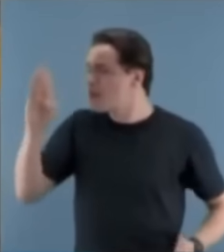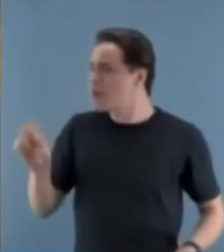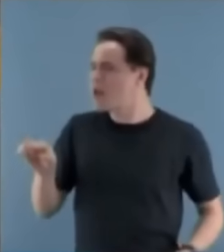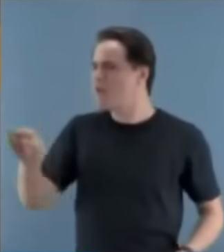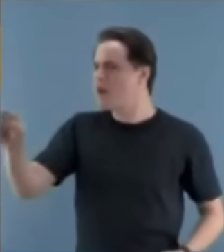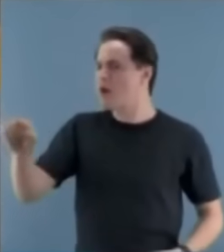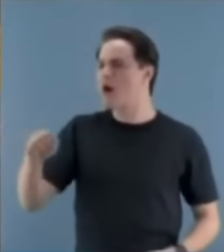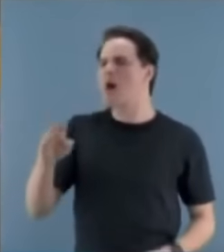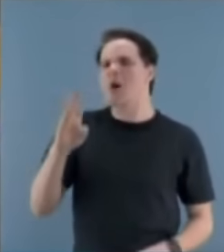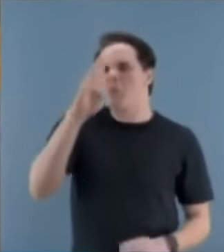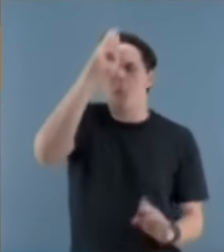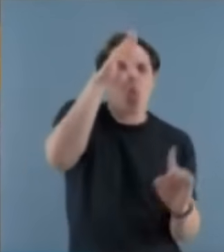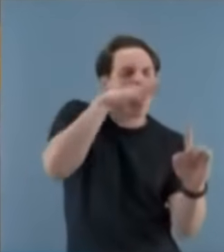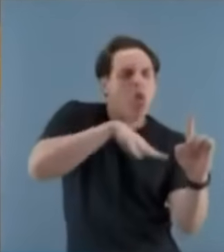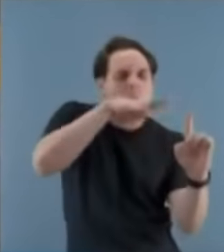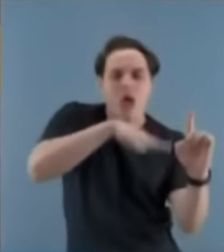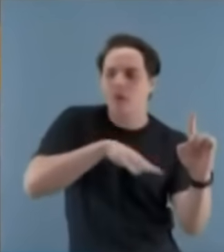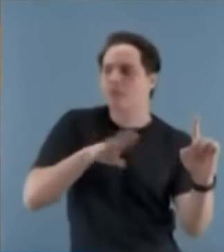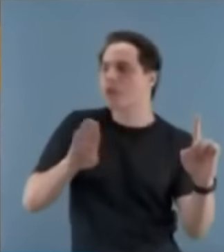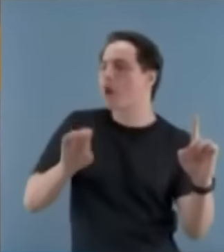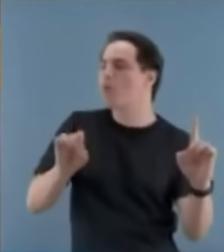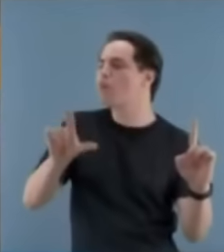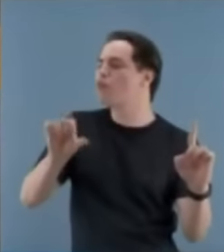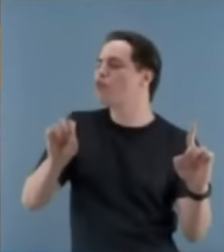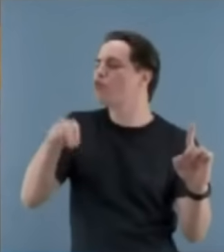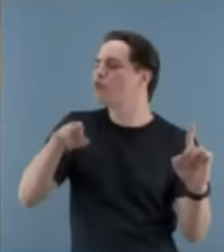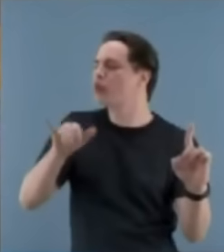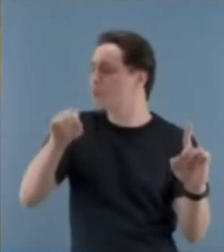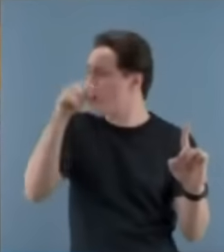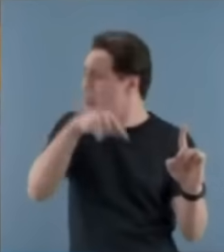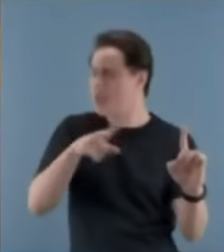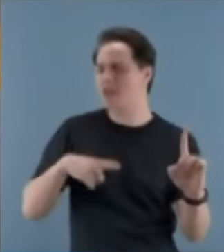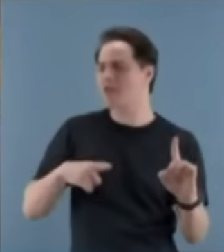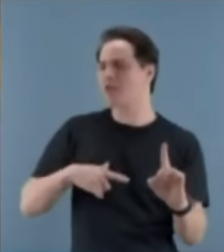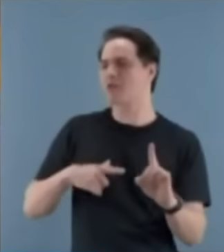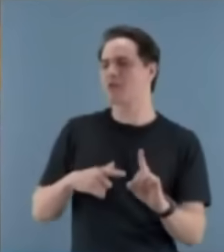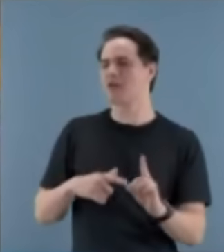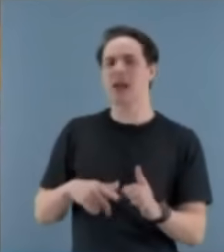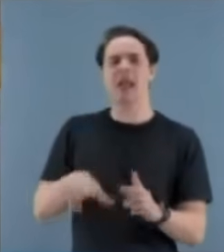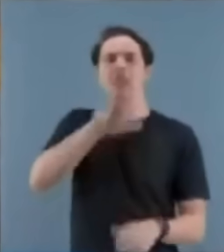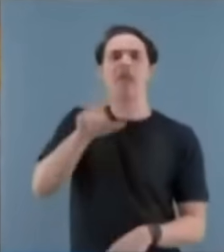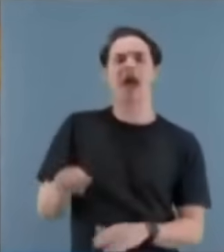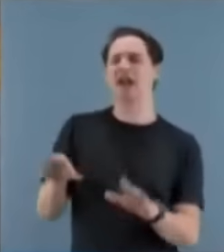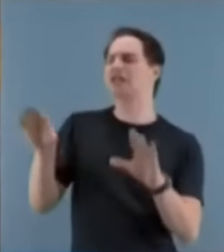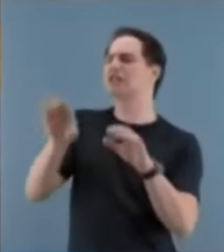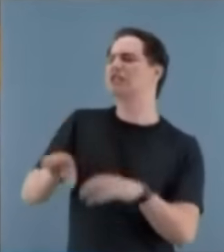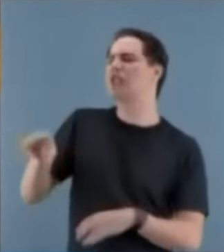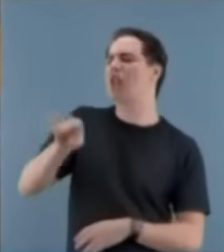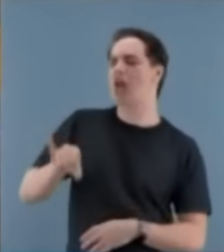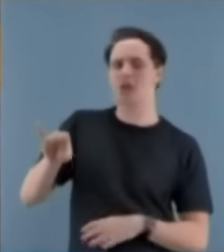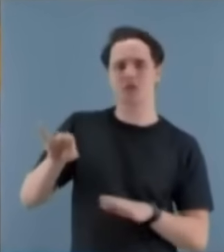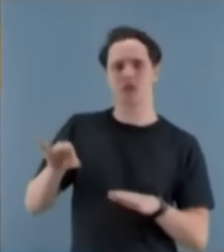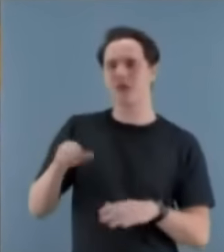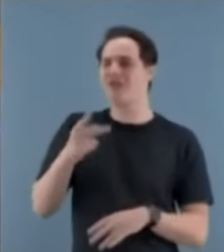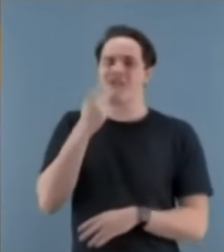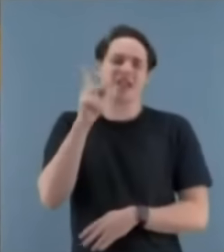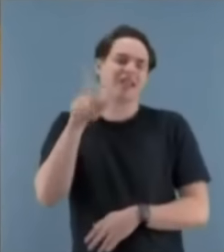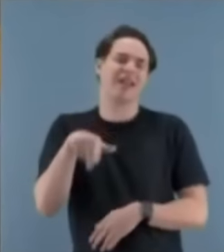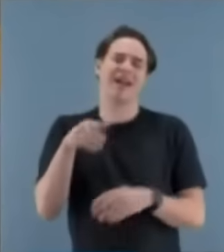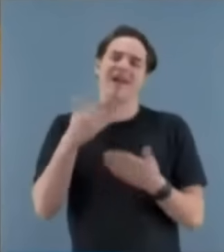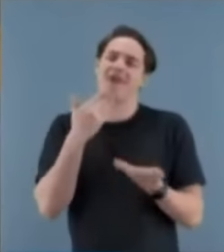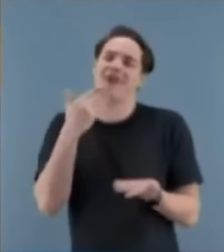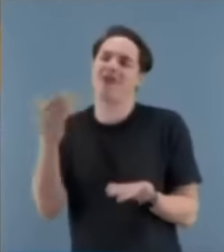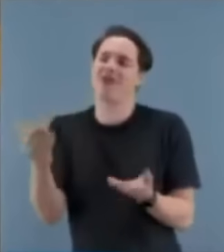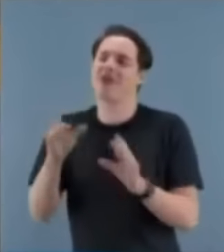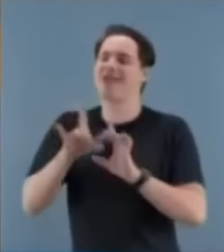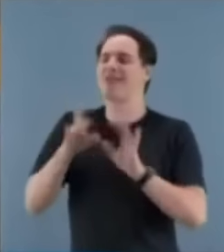Bolsonarismo é isso. Nega a ciência, ovaciona torturador, fala que é a favor da liberdade de expressão,